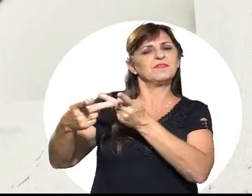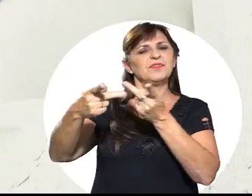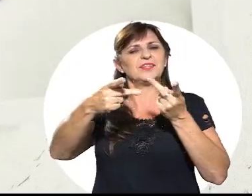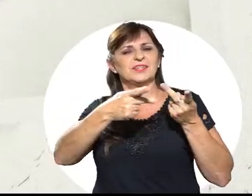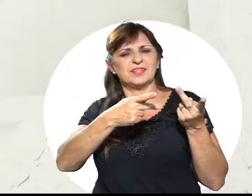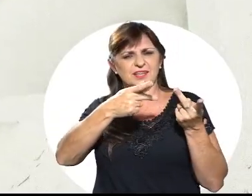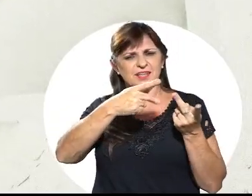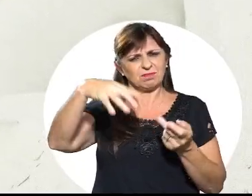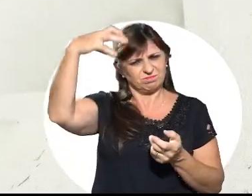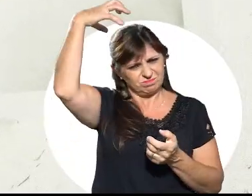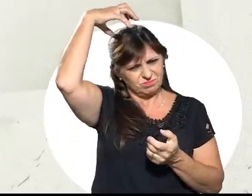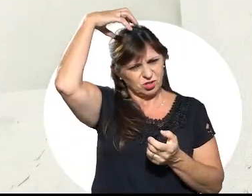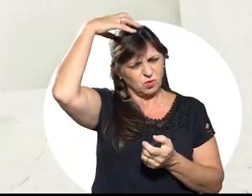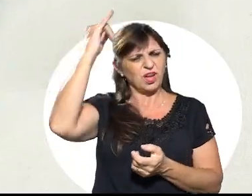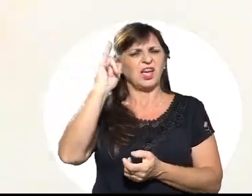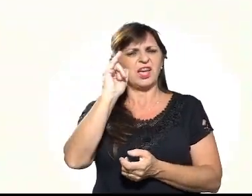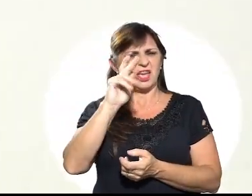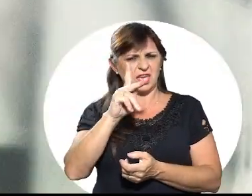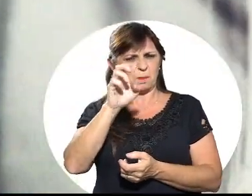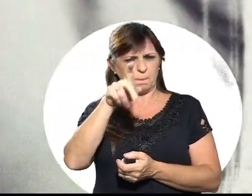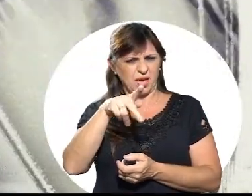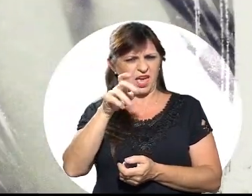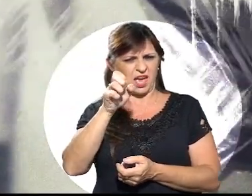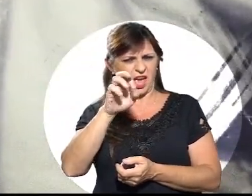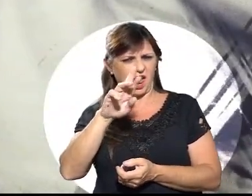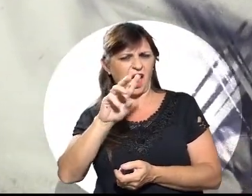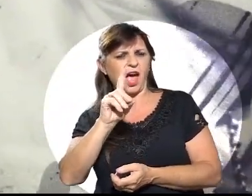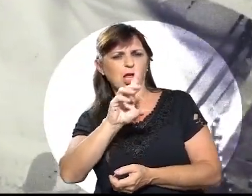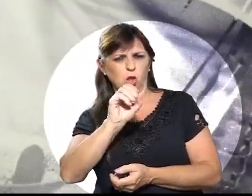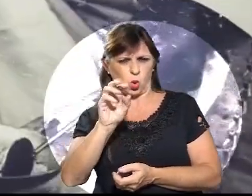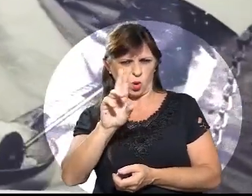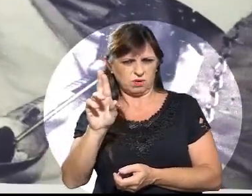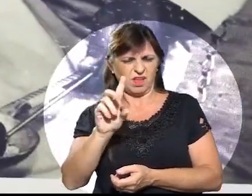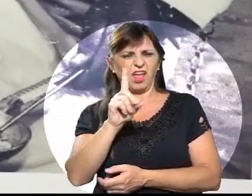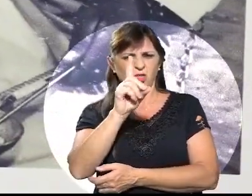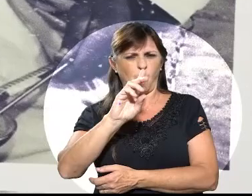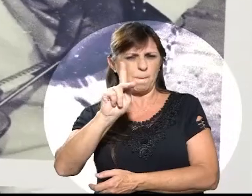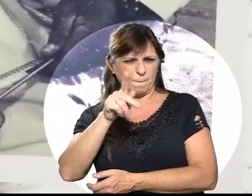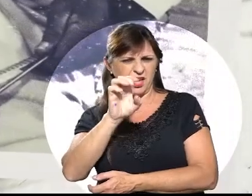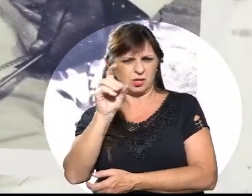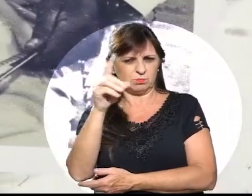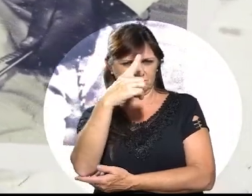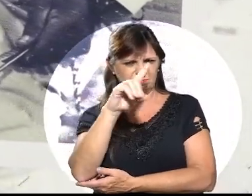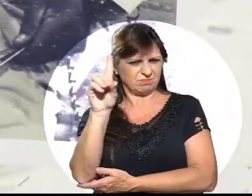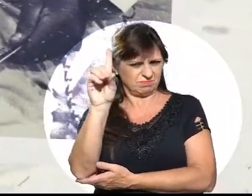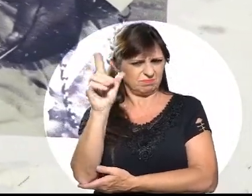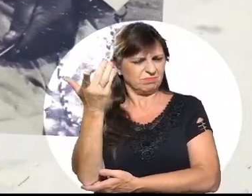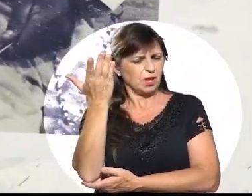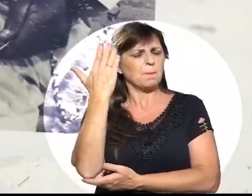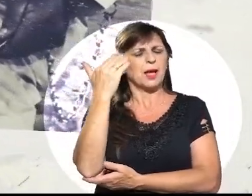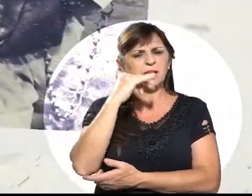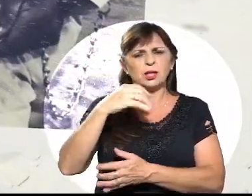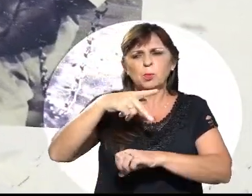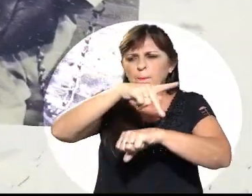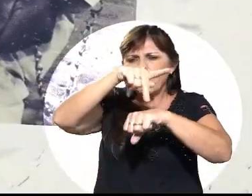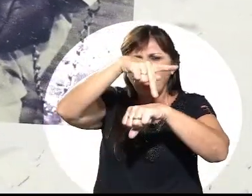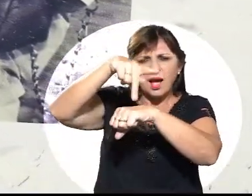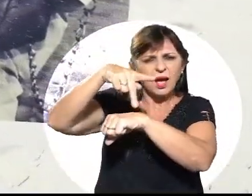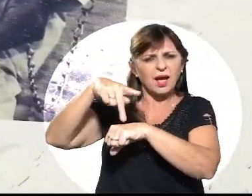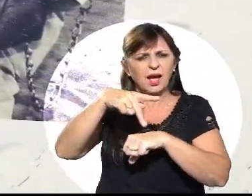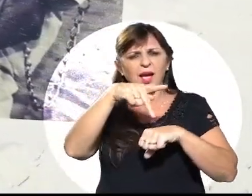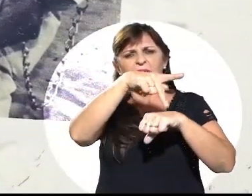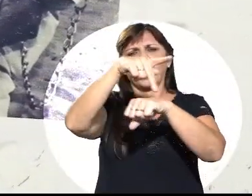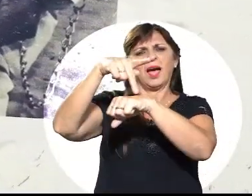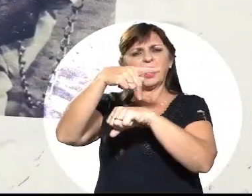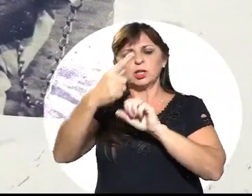II à África e ao Oriente Médio, onde foram apresentados aos habitantes daqueles países uma nação com enorme quantidade